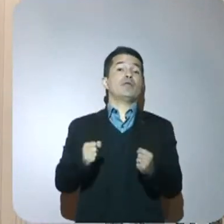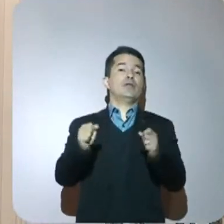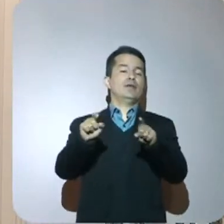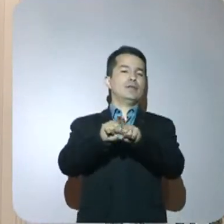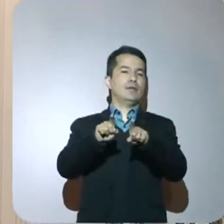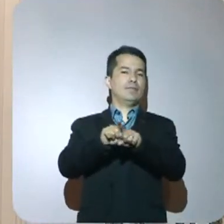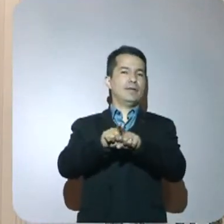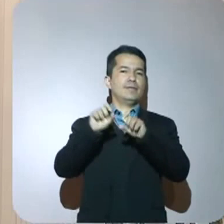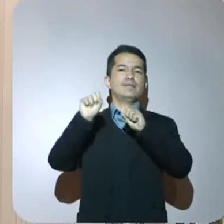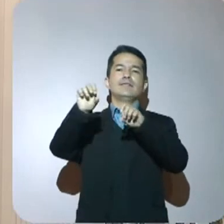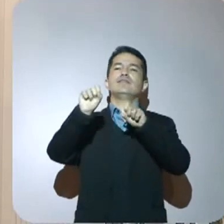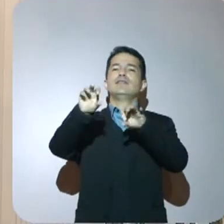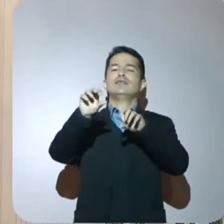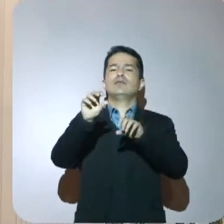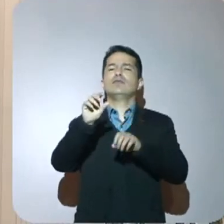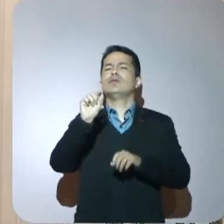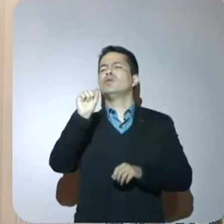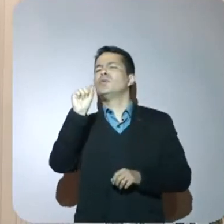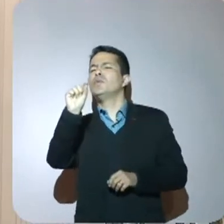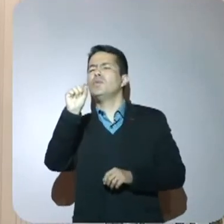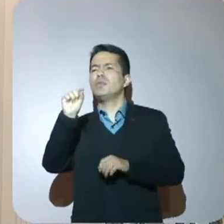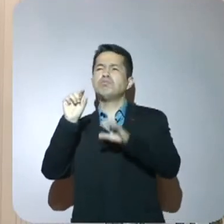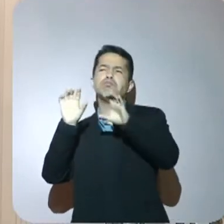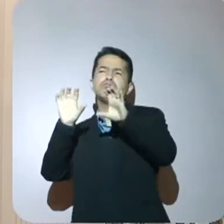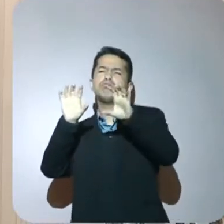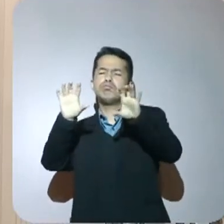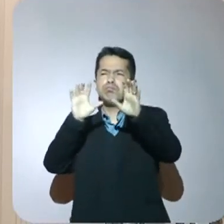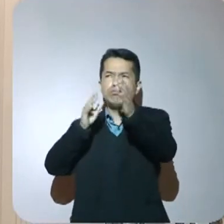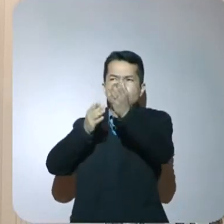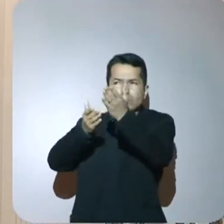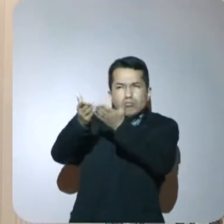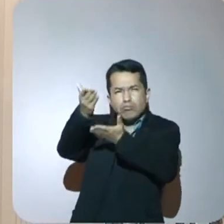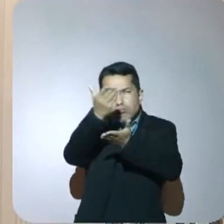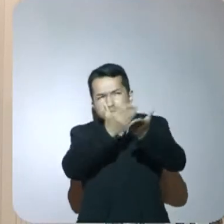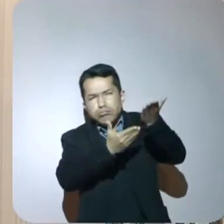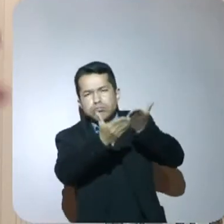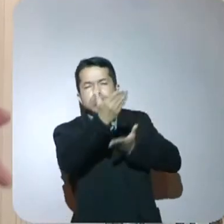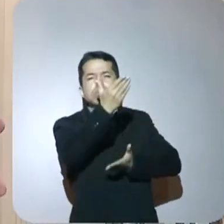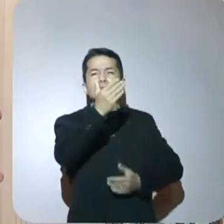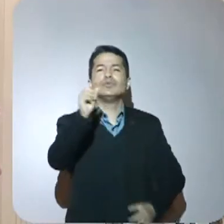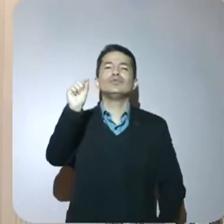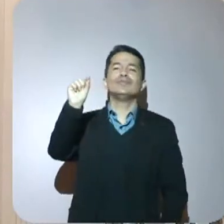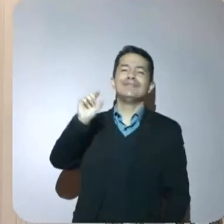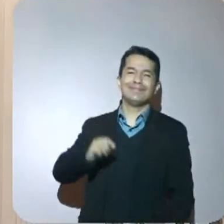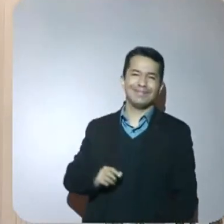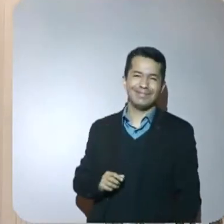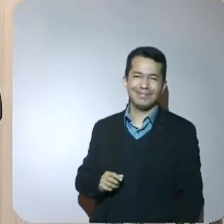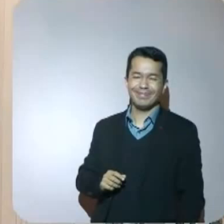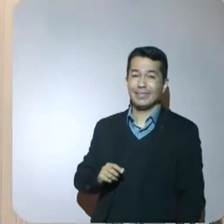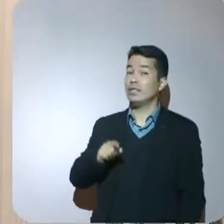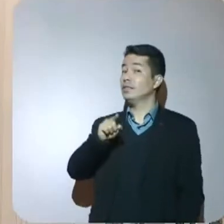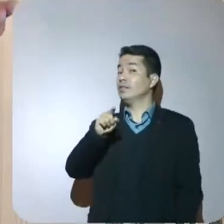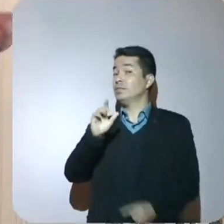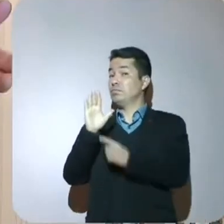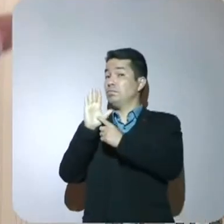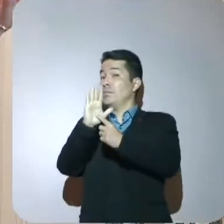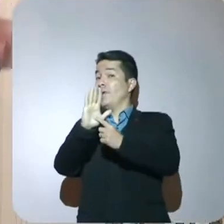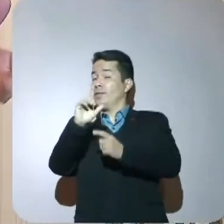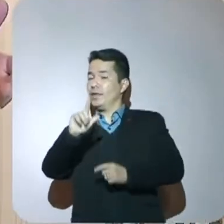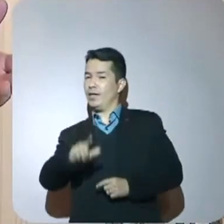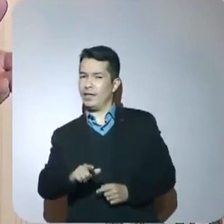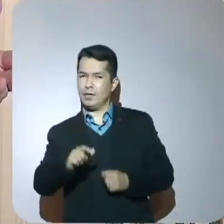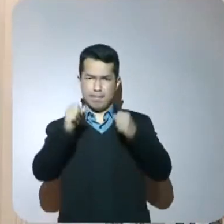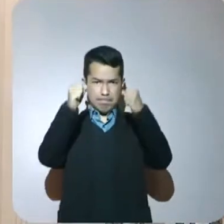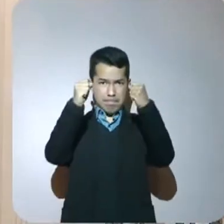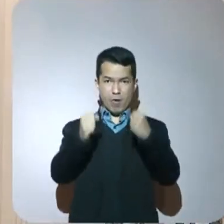Com carisma eu quero trazer à memória o poder do Espírito Santo atuando no meio